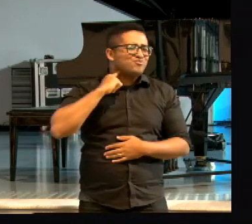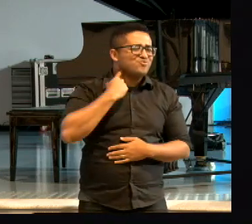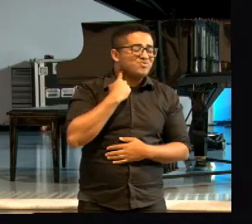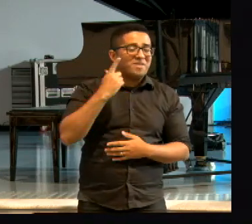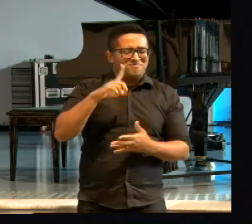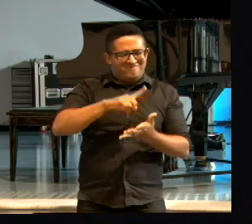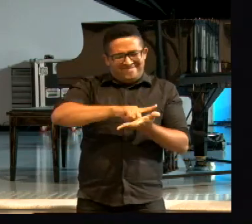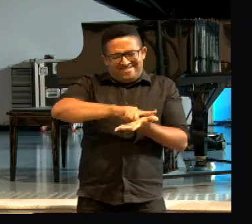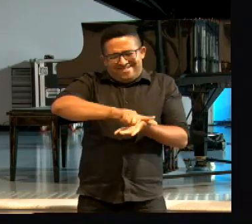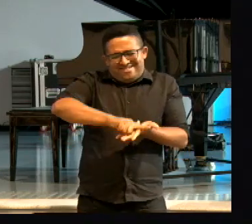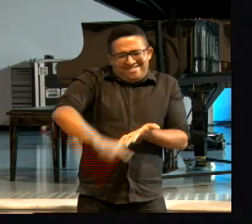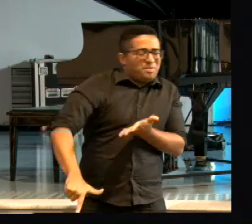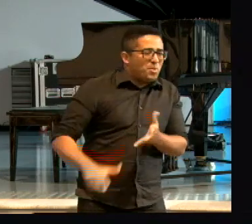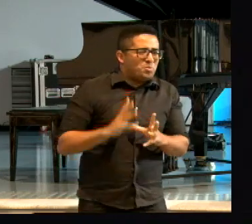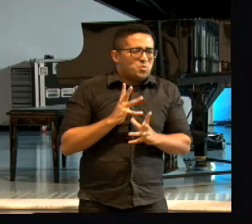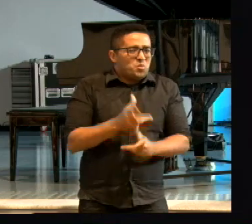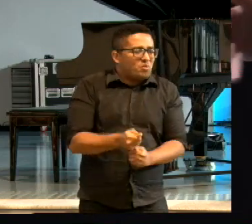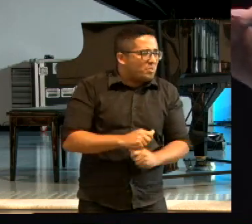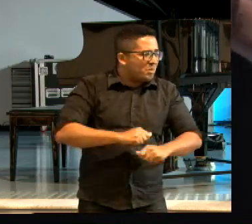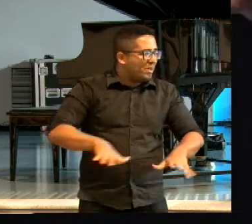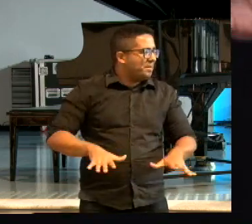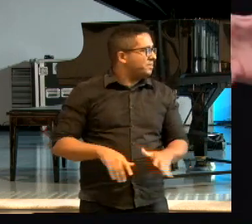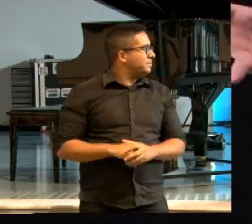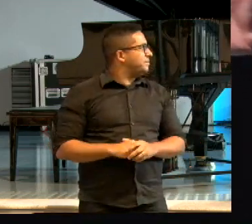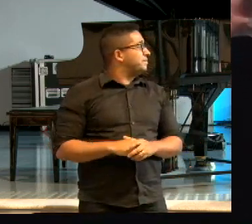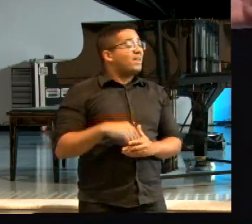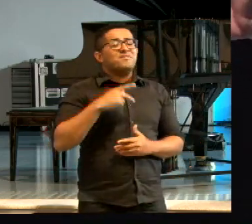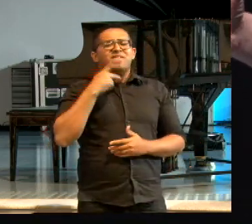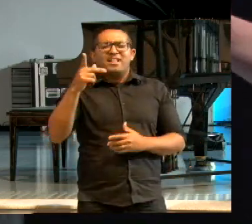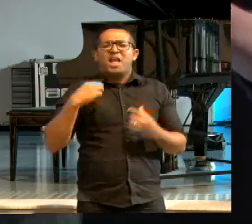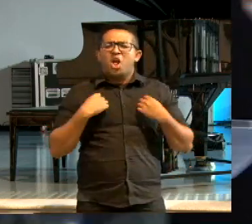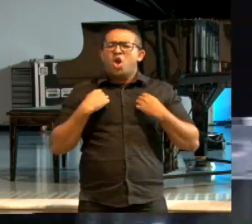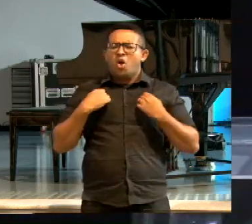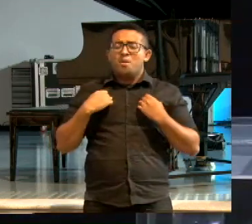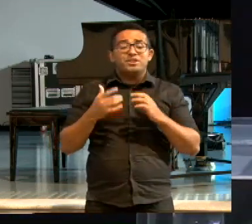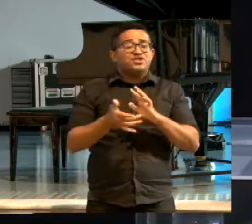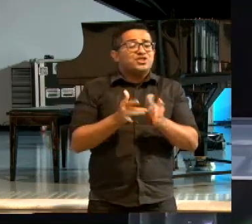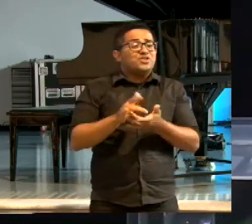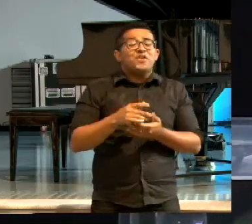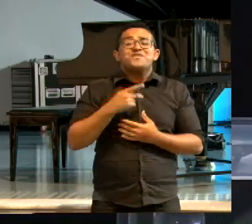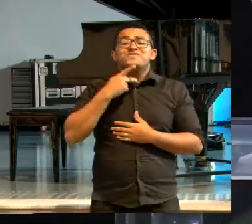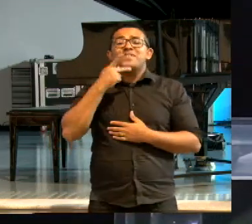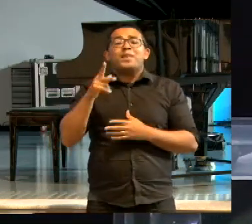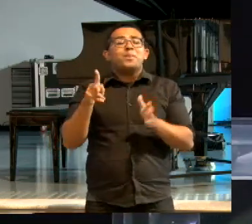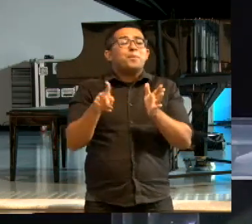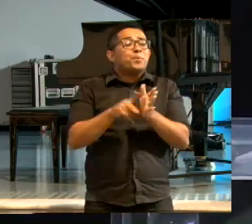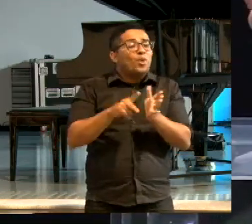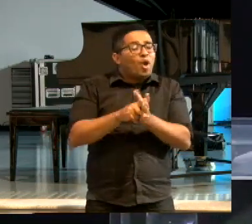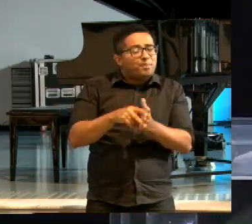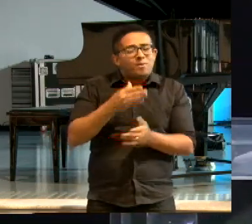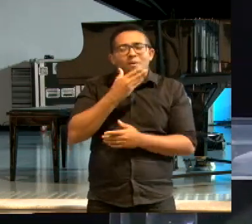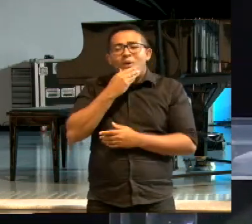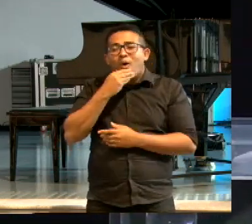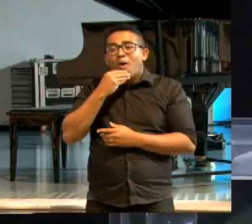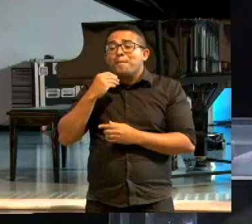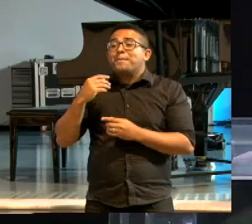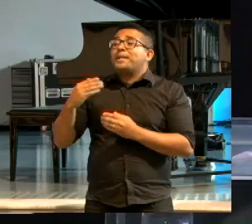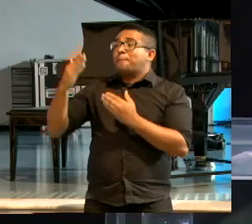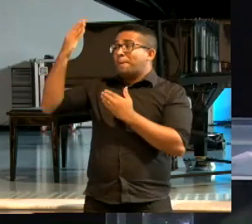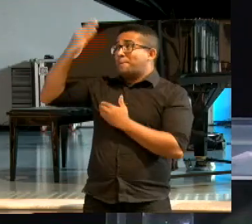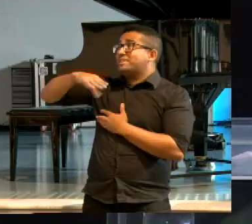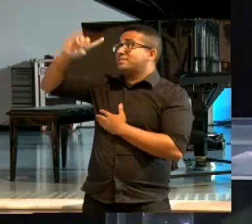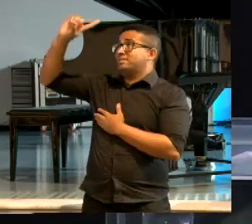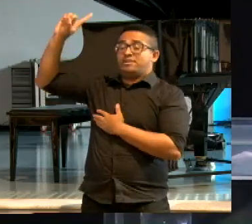fossem removidos. Então, ao falar dessa roupagem, Jesus está falando da condição do homem diante de Deus. No livro